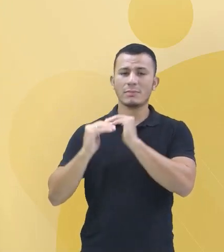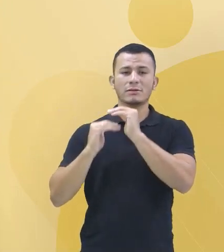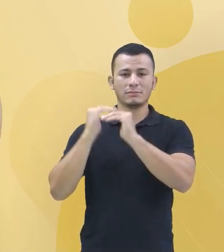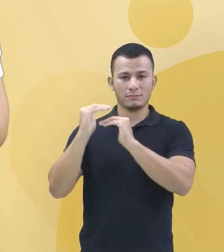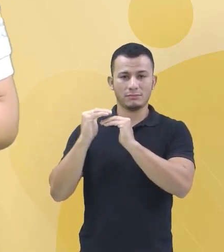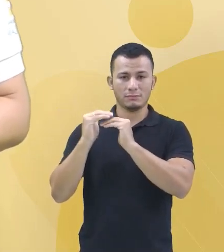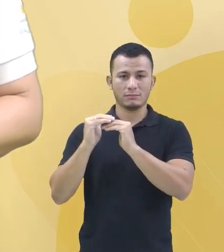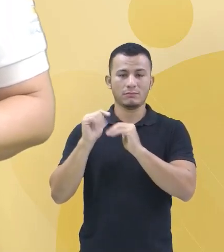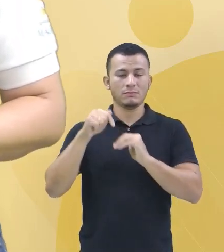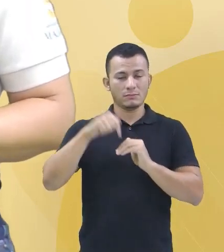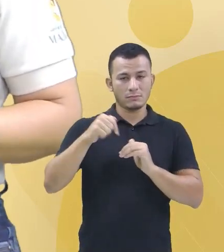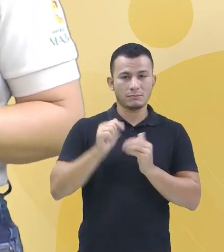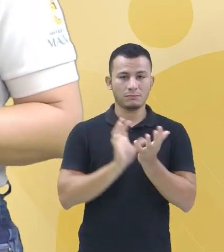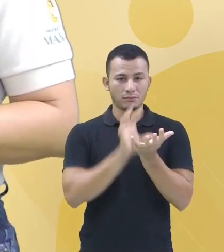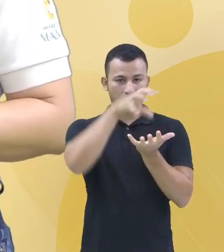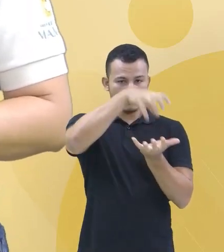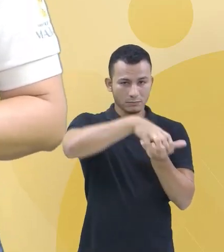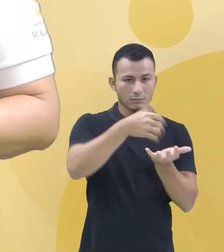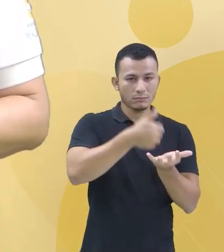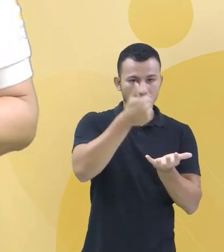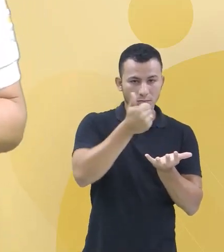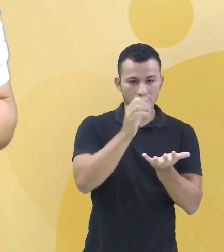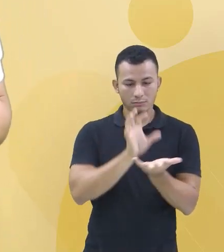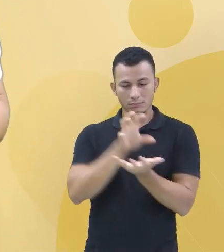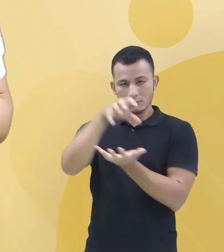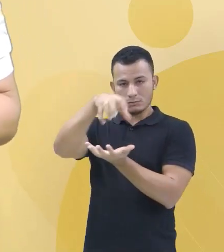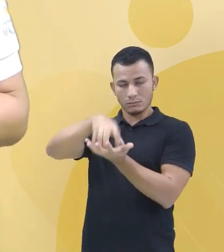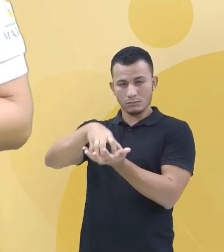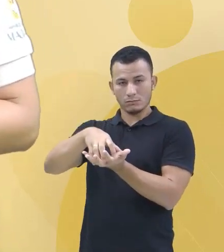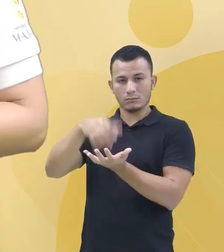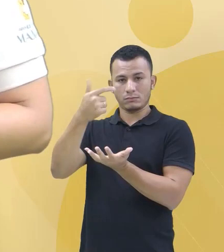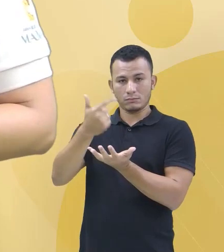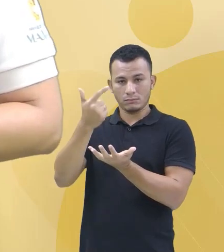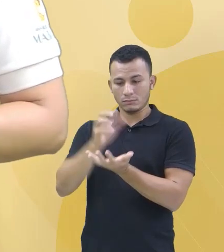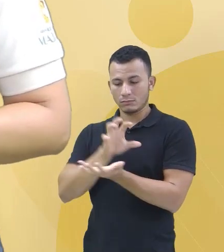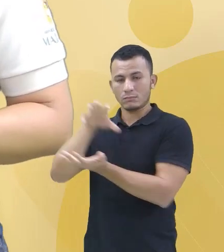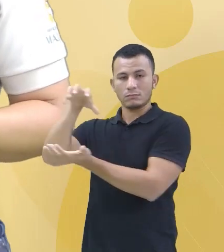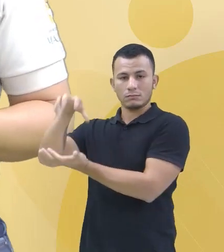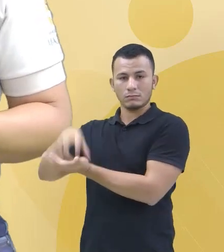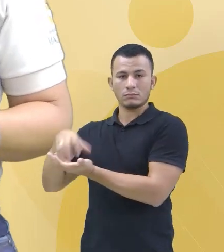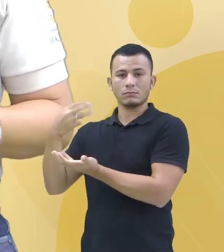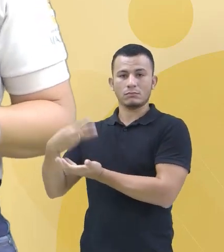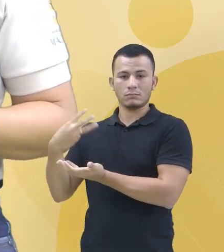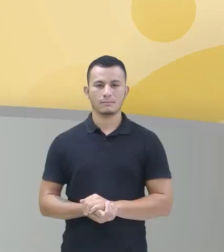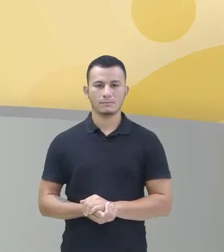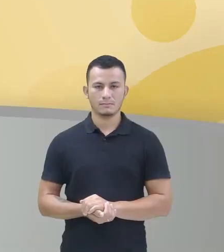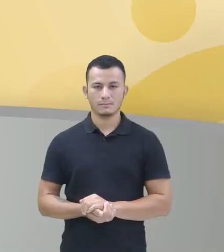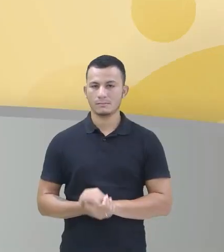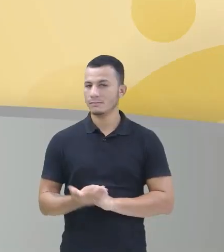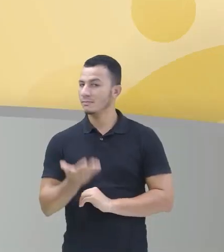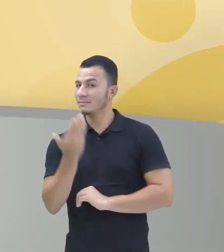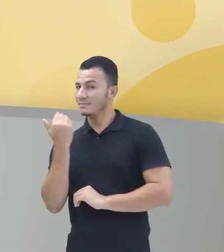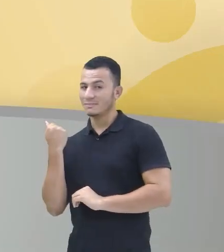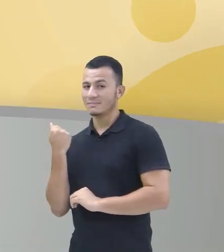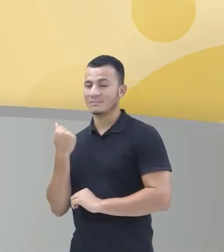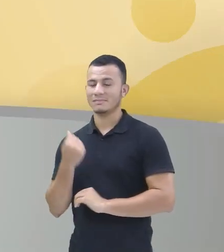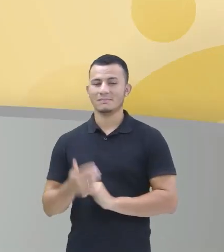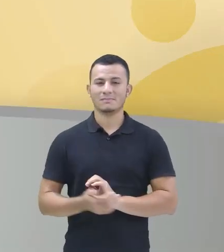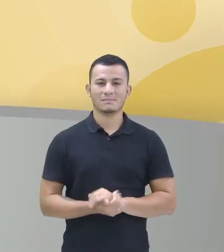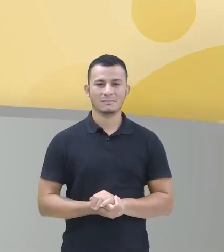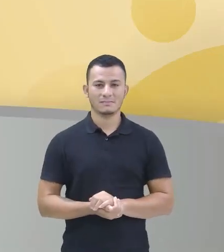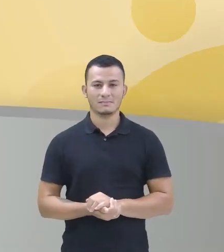tanto no setor primário, no setor secundário e também no setor terciário. Vamos